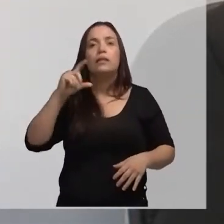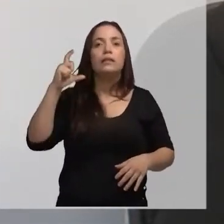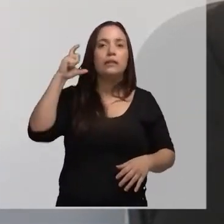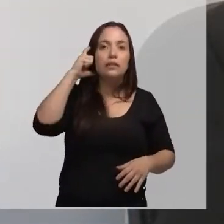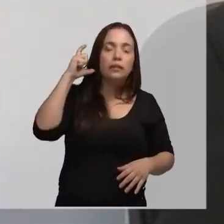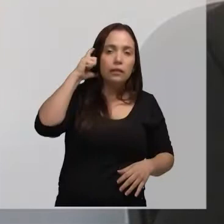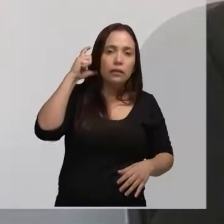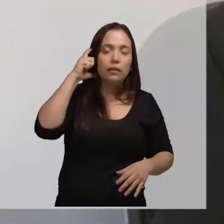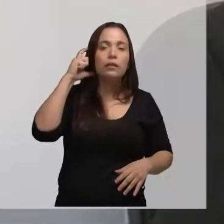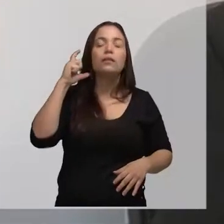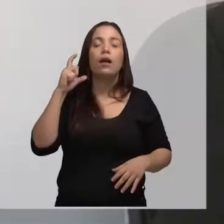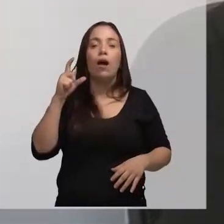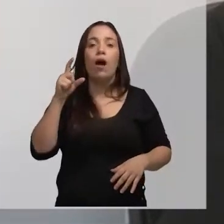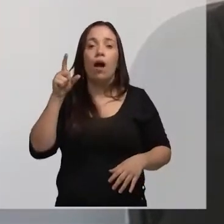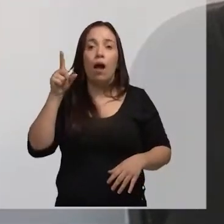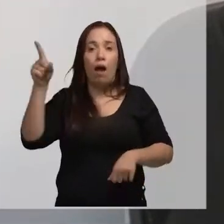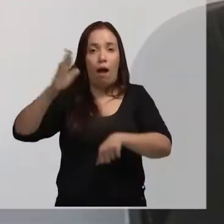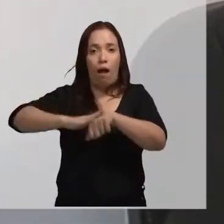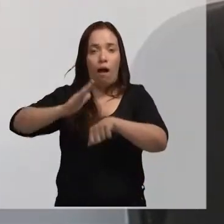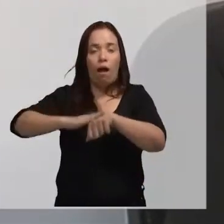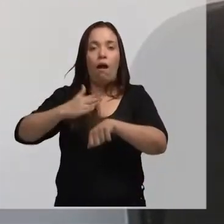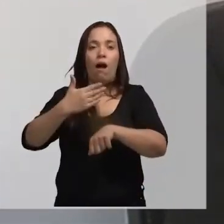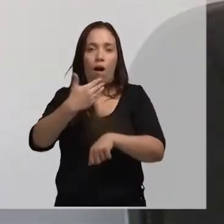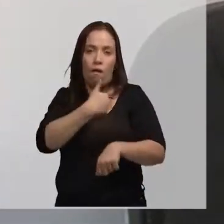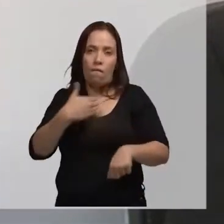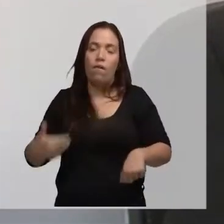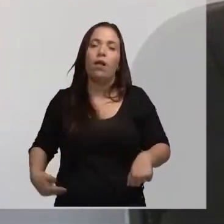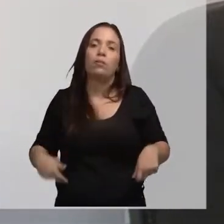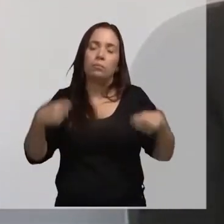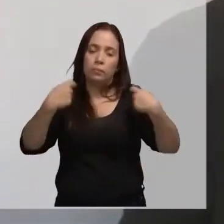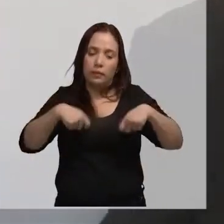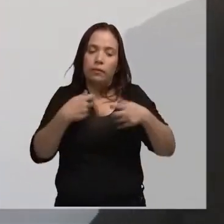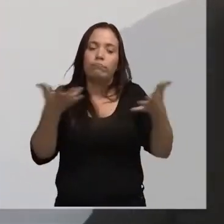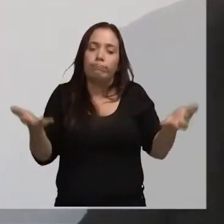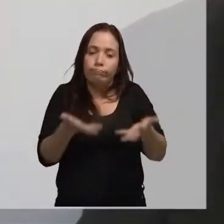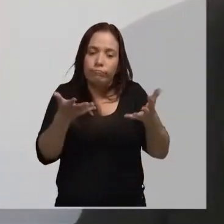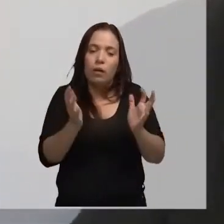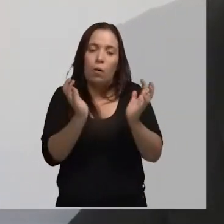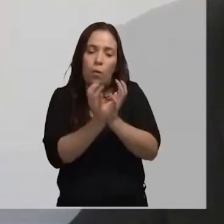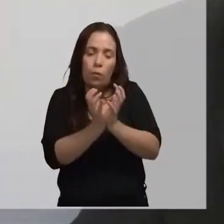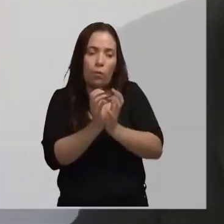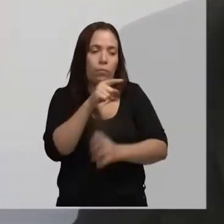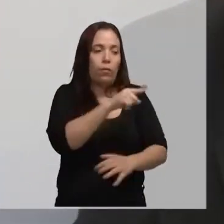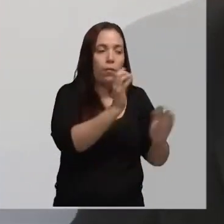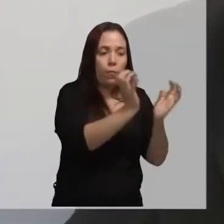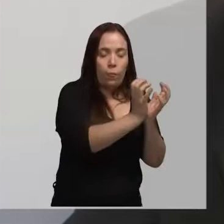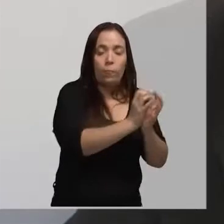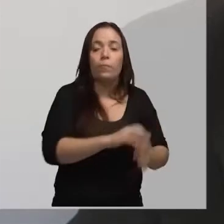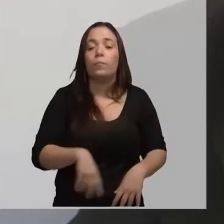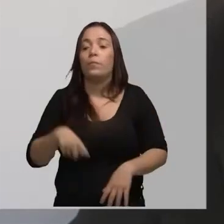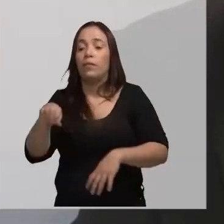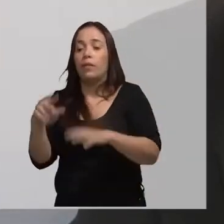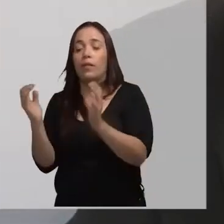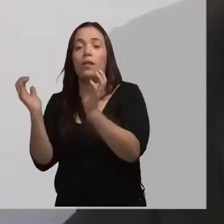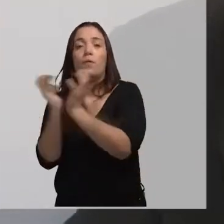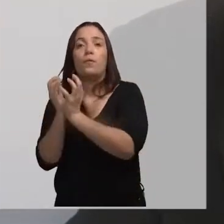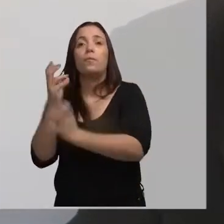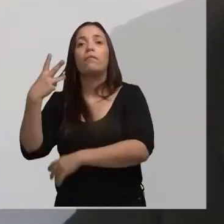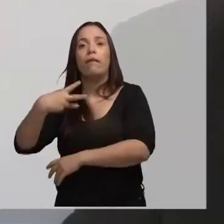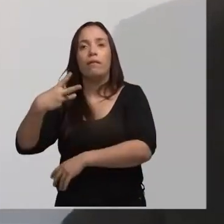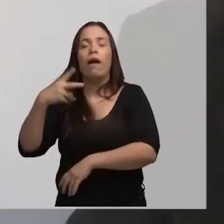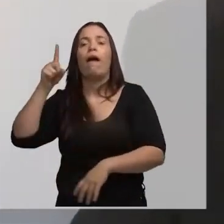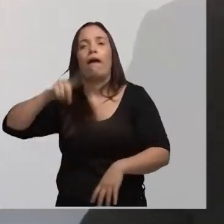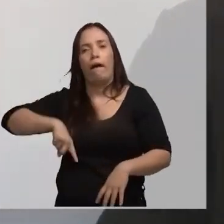aonde o próprio governador Camilo também vai ter que dar uma atenção especial. E um terceiro bloco, indiscutivelmente, vai ser liderado